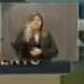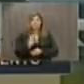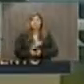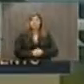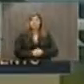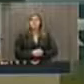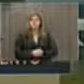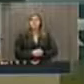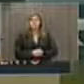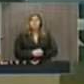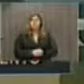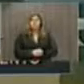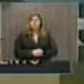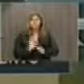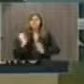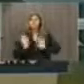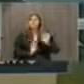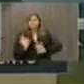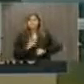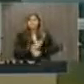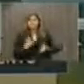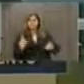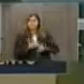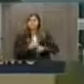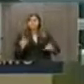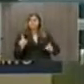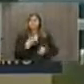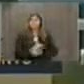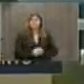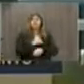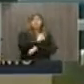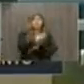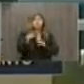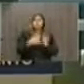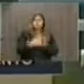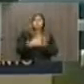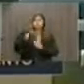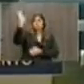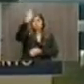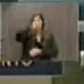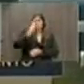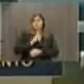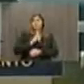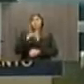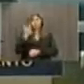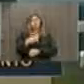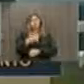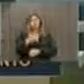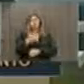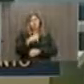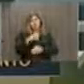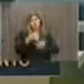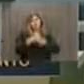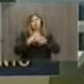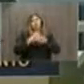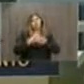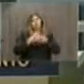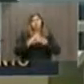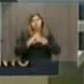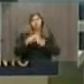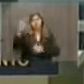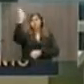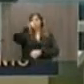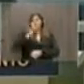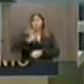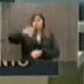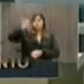A manutenção dessa desigualdade, ela é também de todo o país. Não há unidade na nossa nação. Apesar de